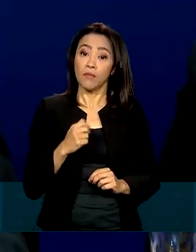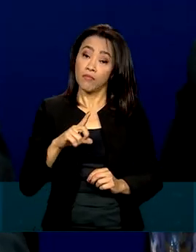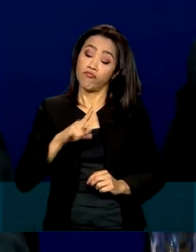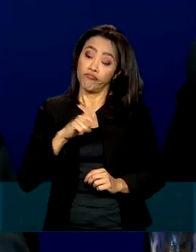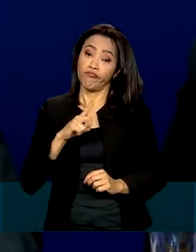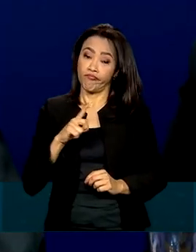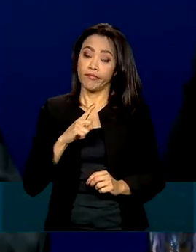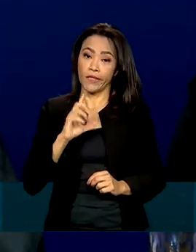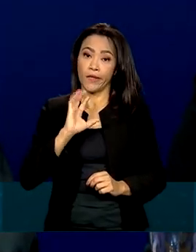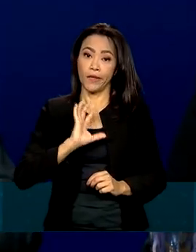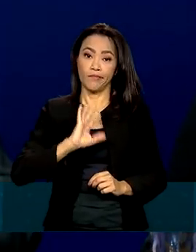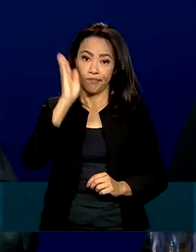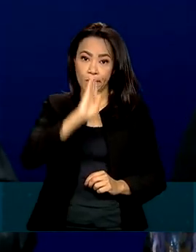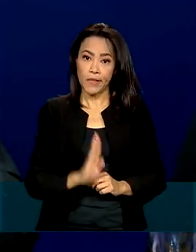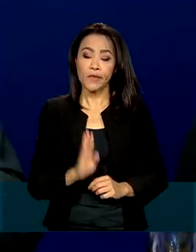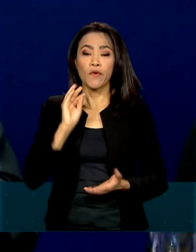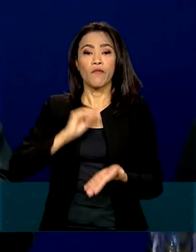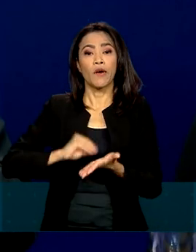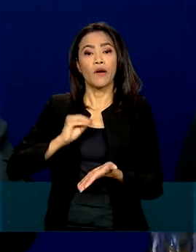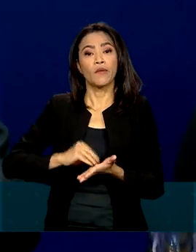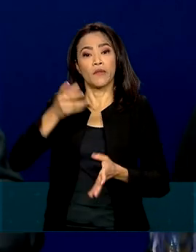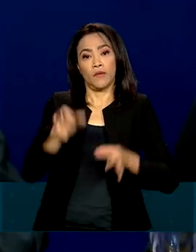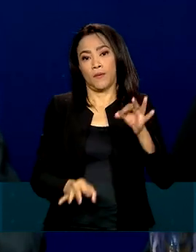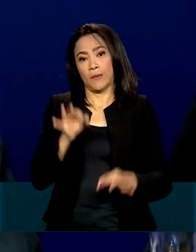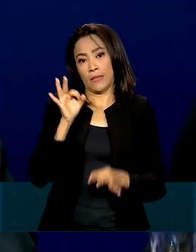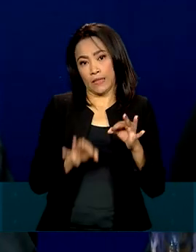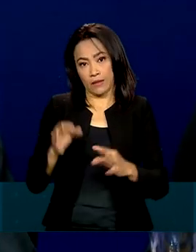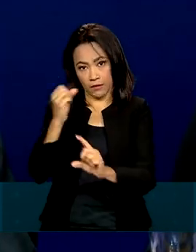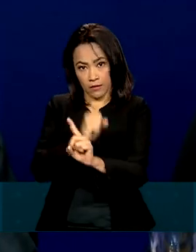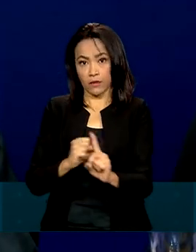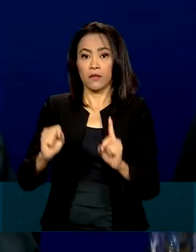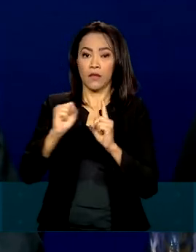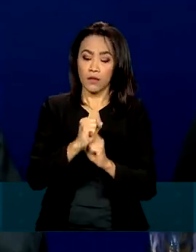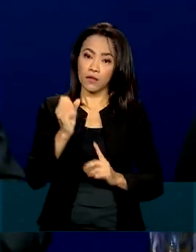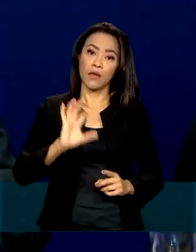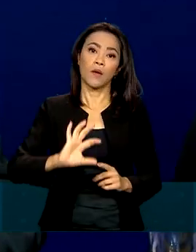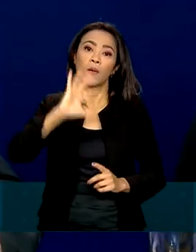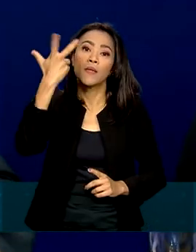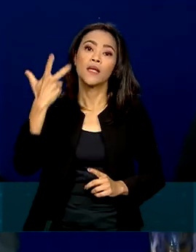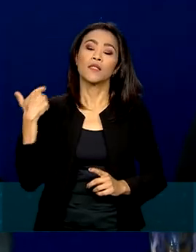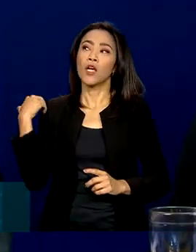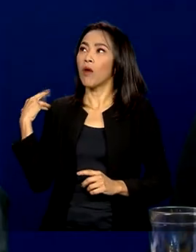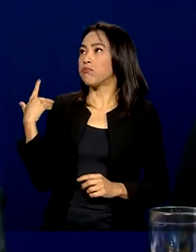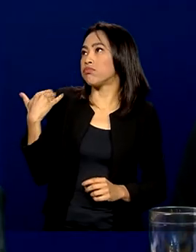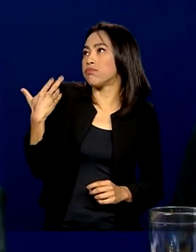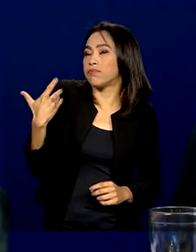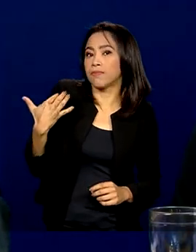país fruto das injustiças sociais que se acumularam ao longo dos anos